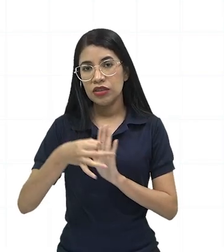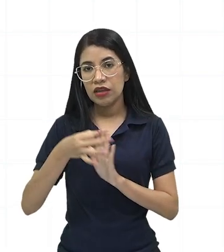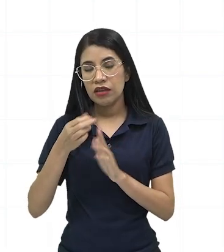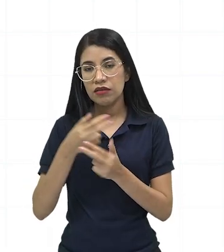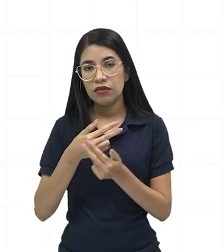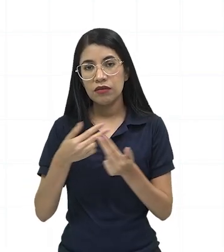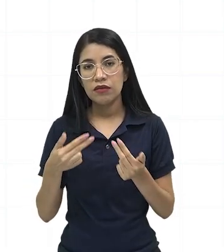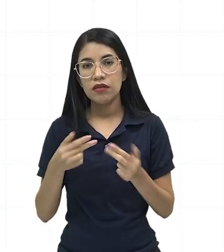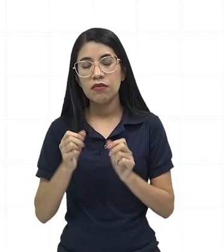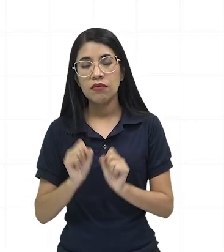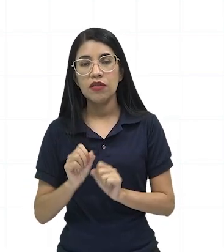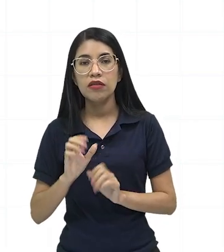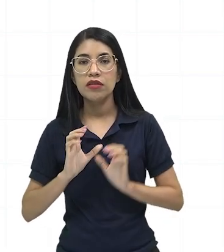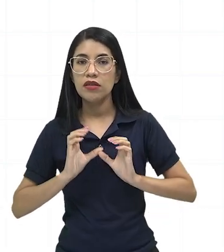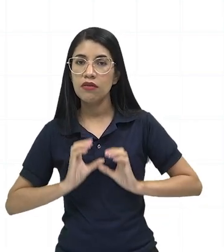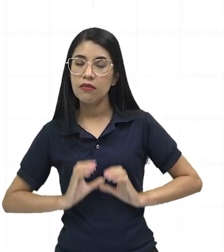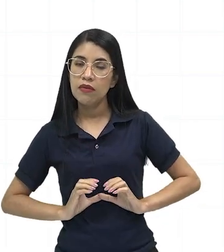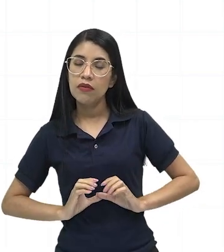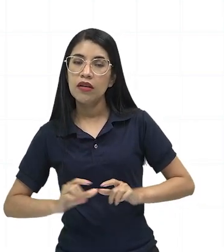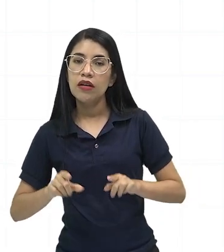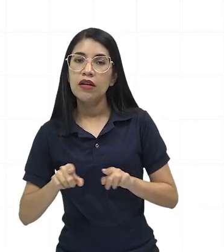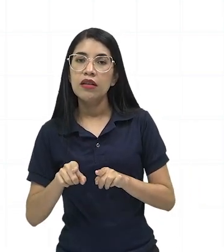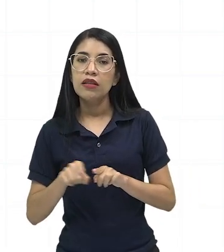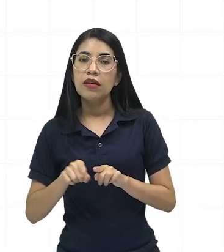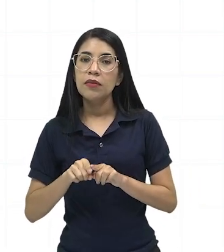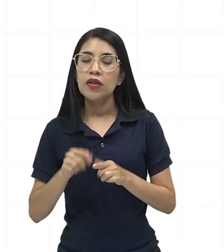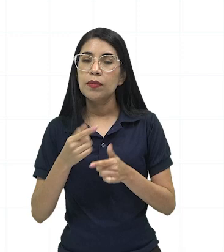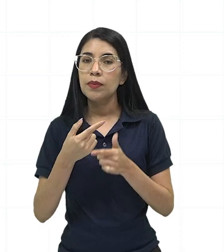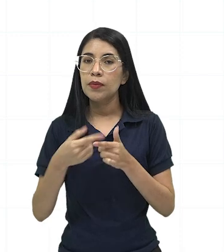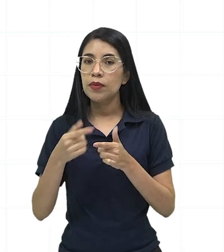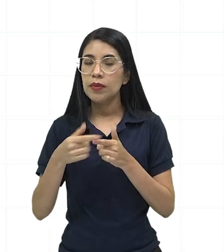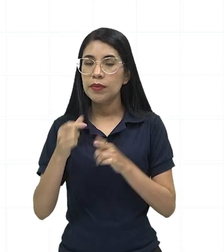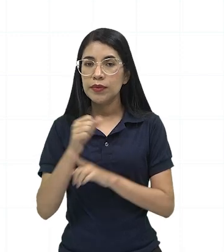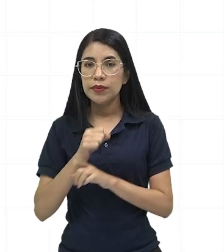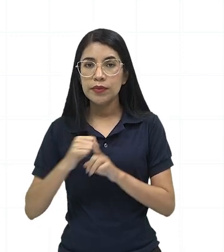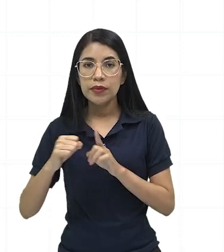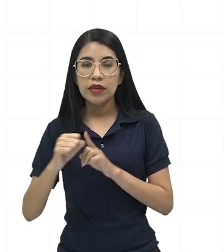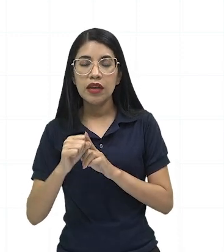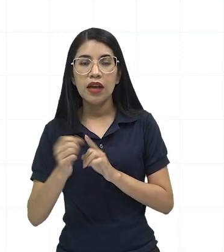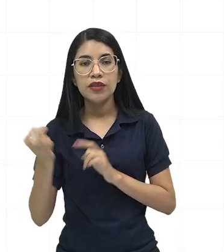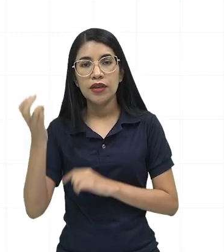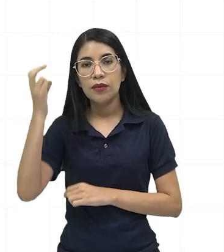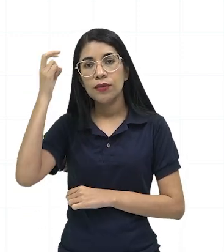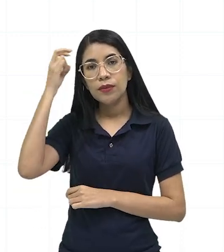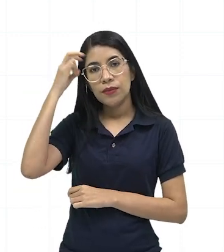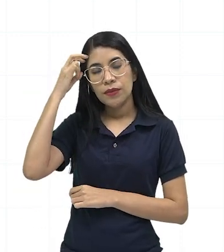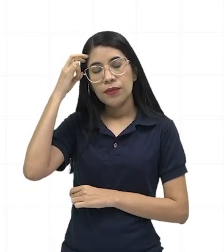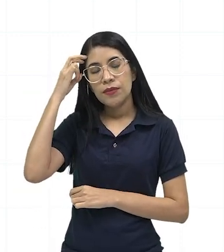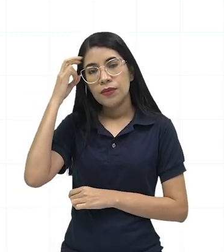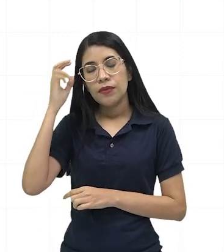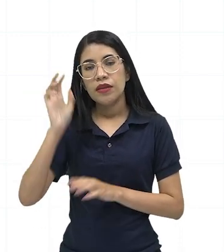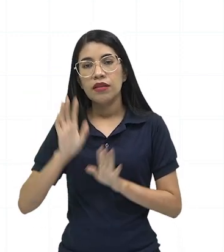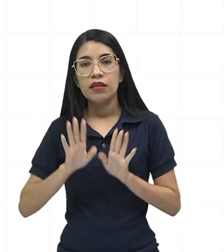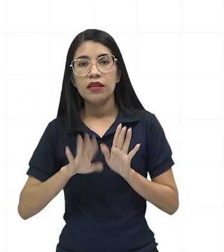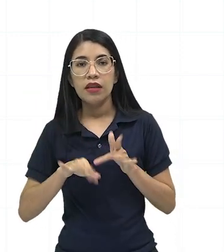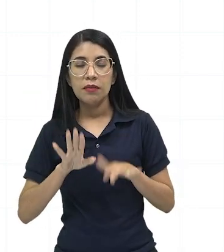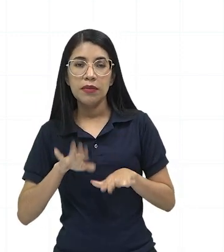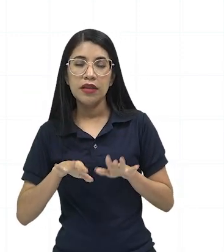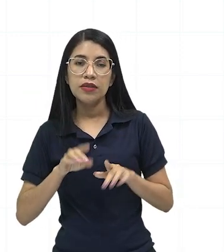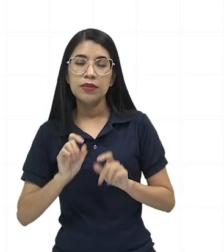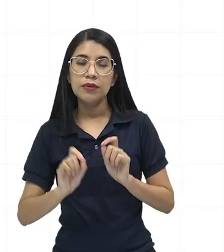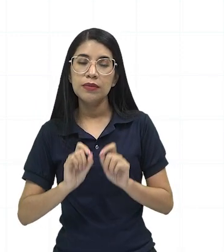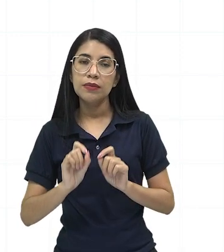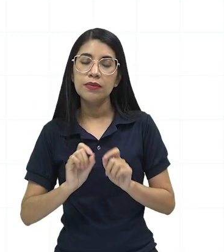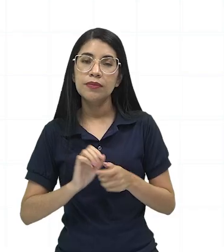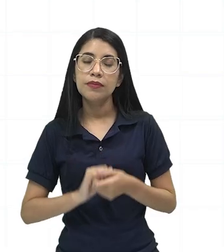algo. Pode ser um comportamento, pode ser uma questão social, pode ser uma questão cultural. Depende muito, né,